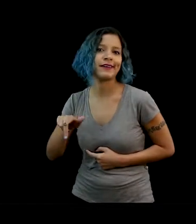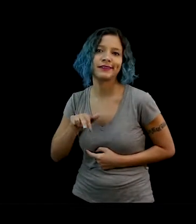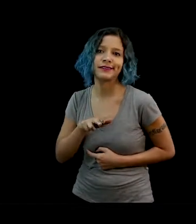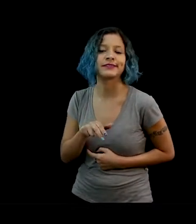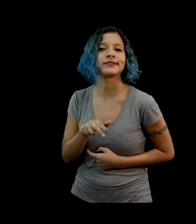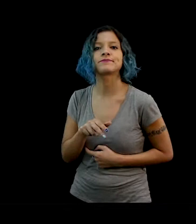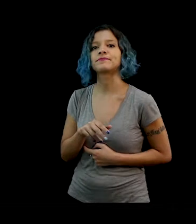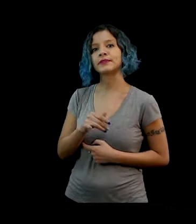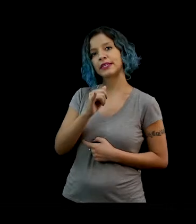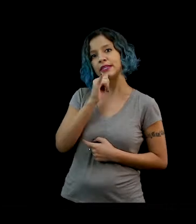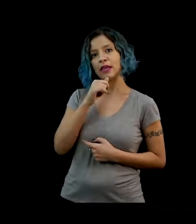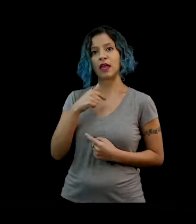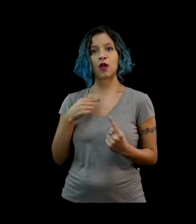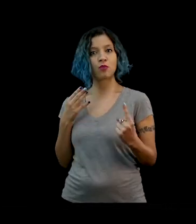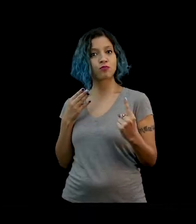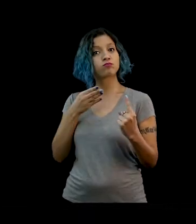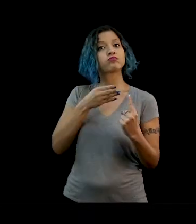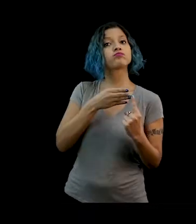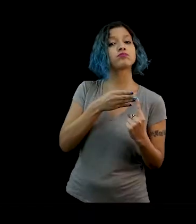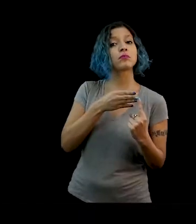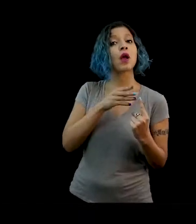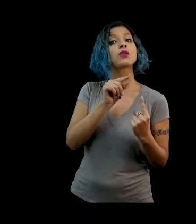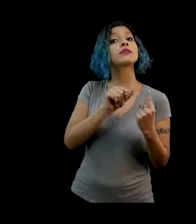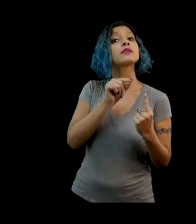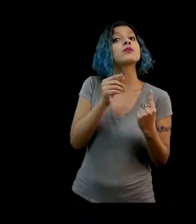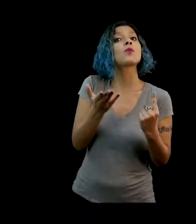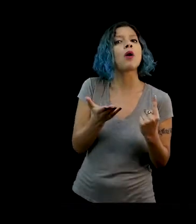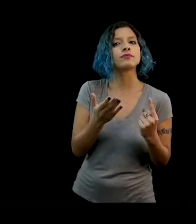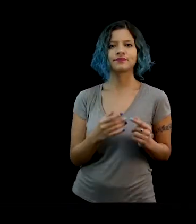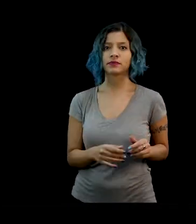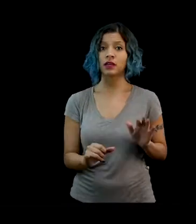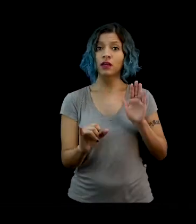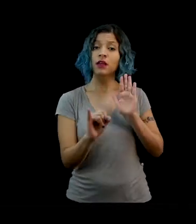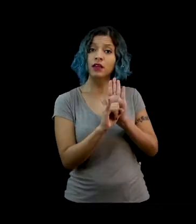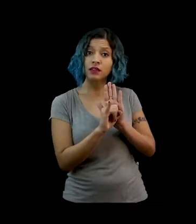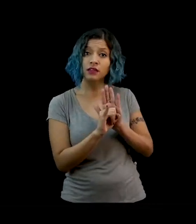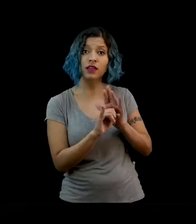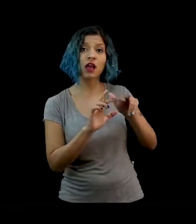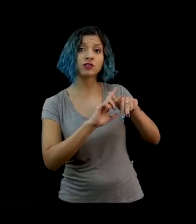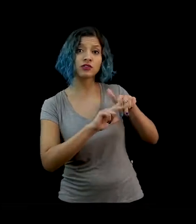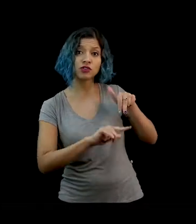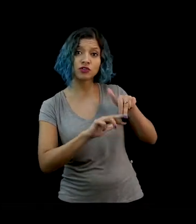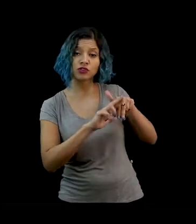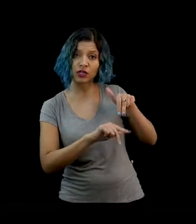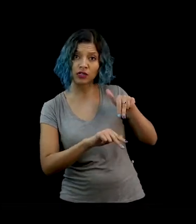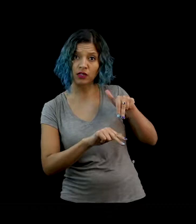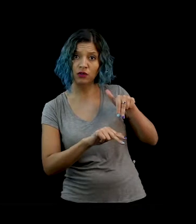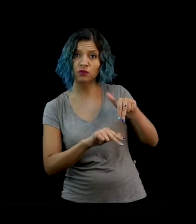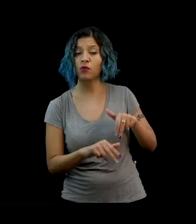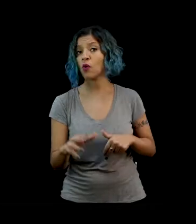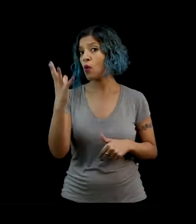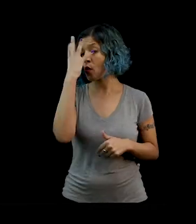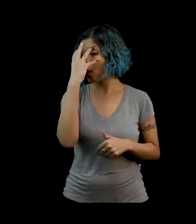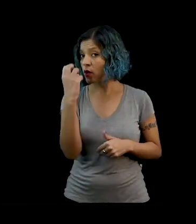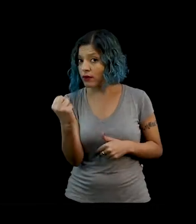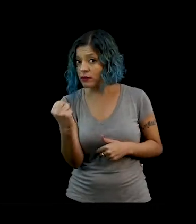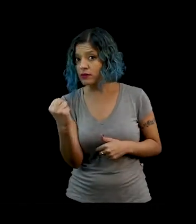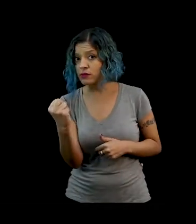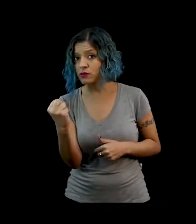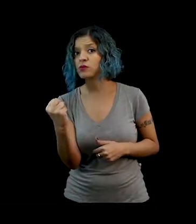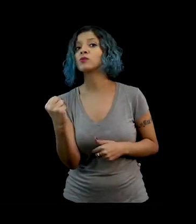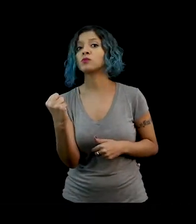me identifico com questões que abordam identidade de gênero e orientação sexual